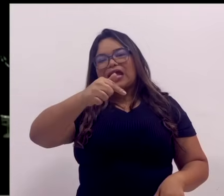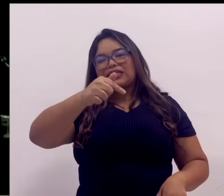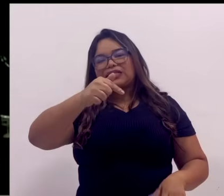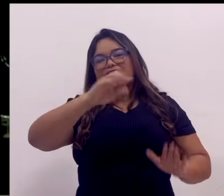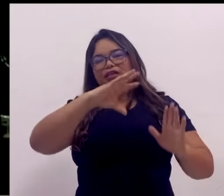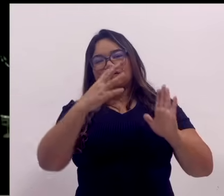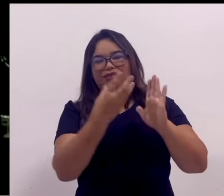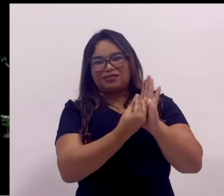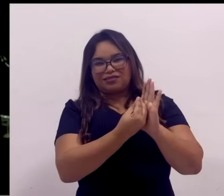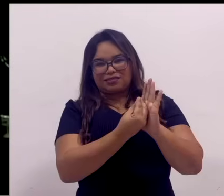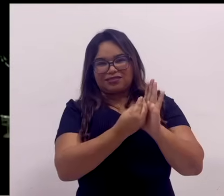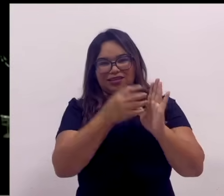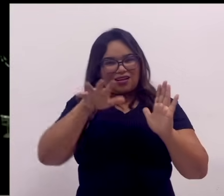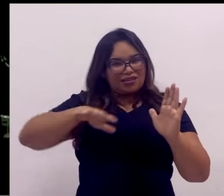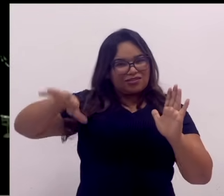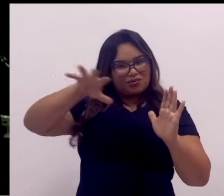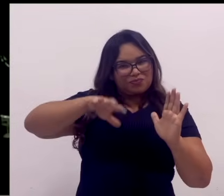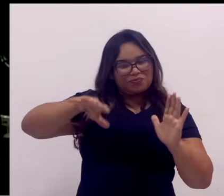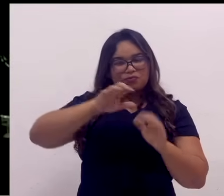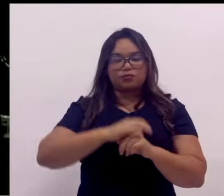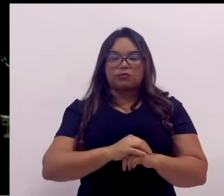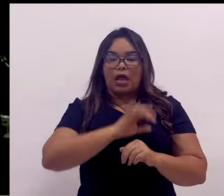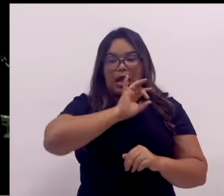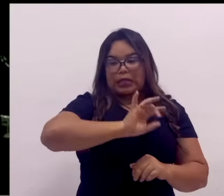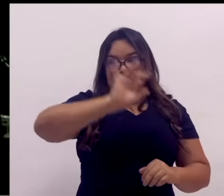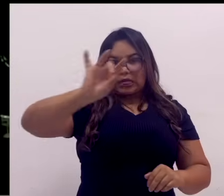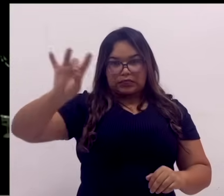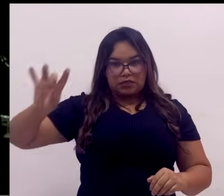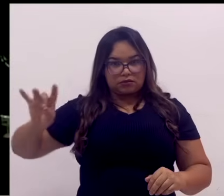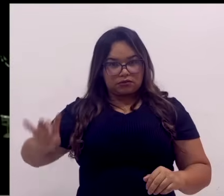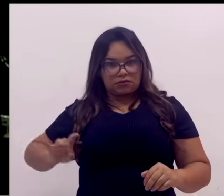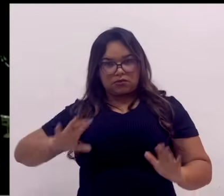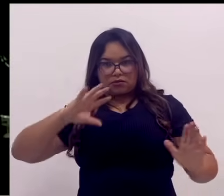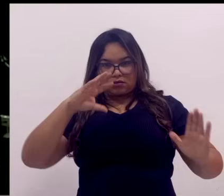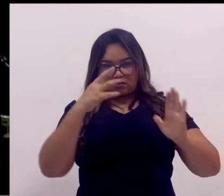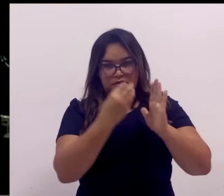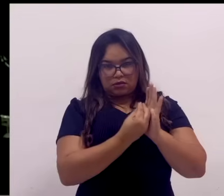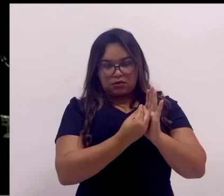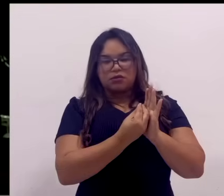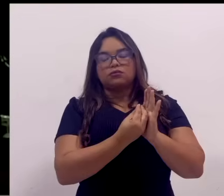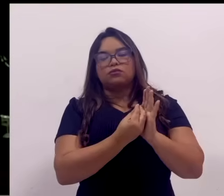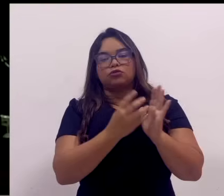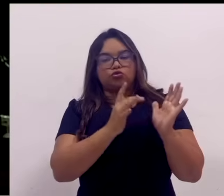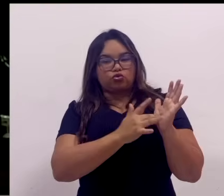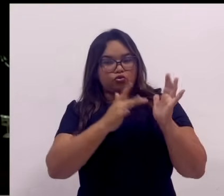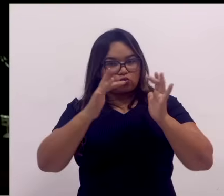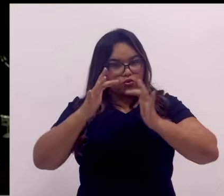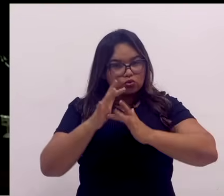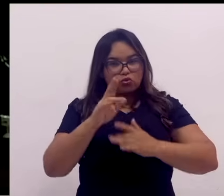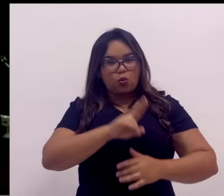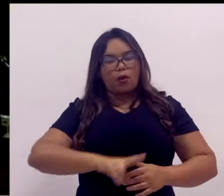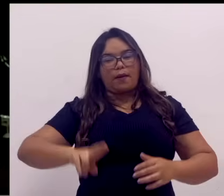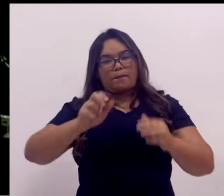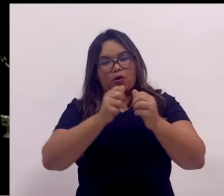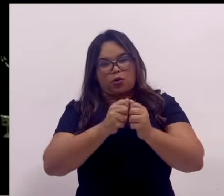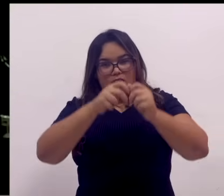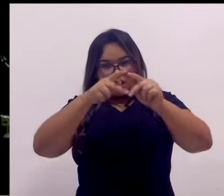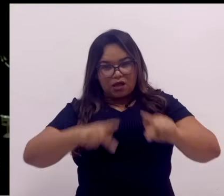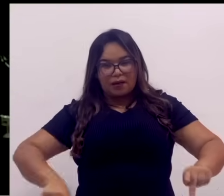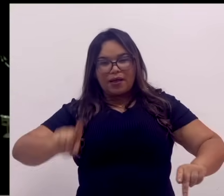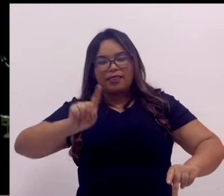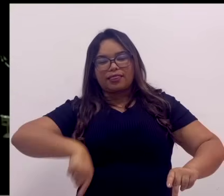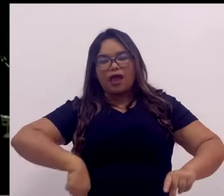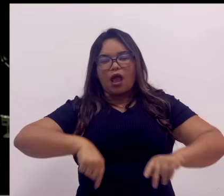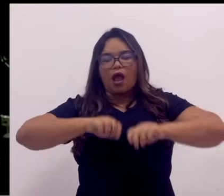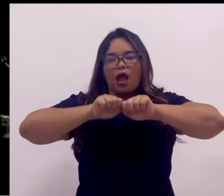Nessa região. Assim que cada uma das 7 igrejas, onde Cristo é representado, está